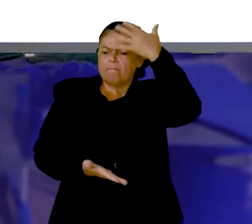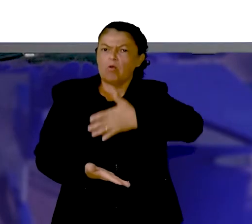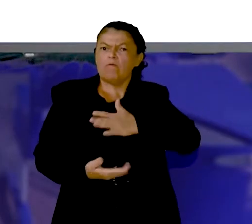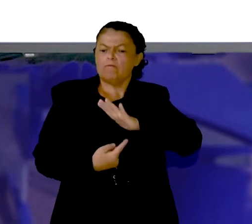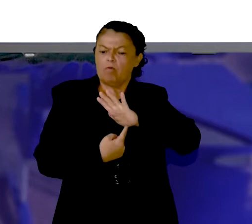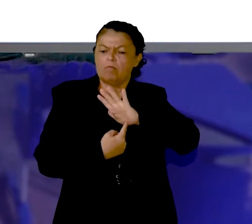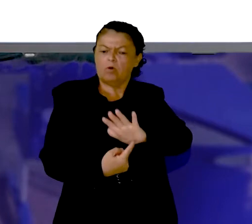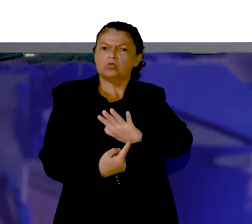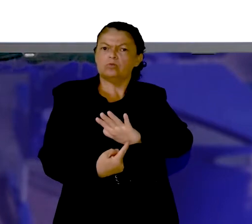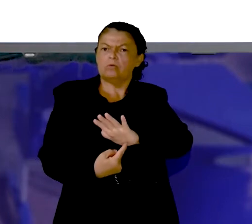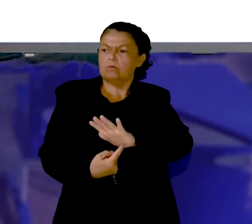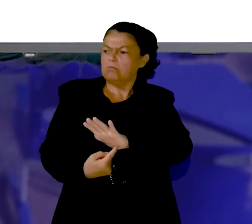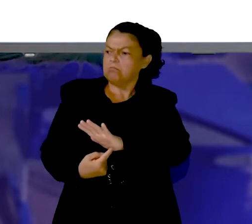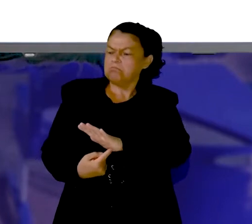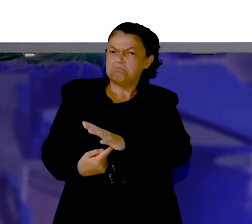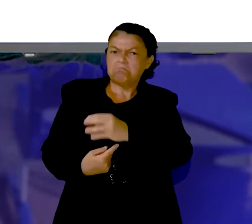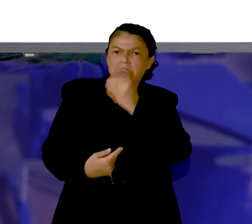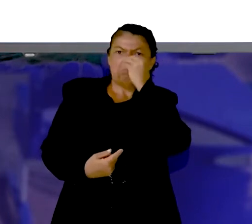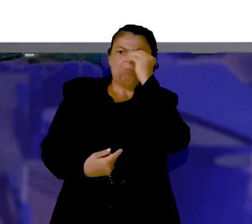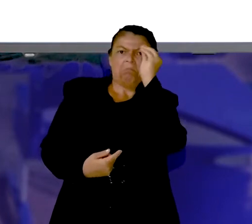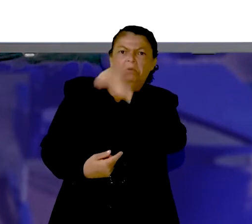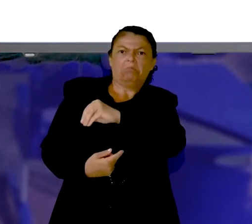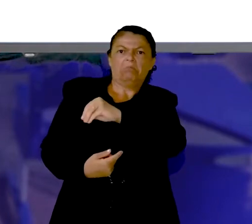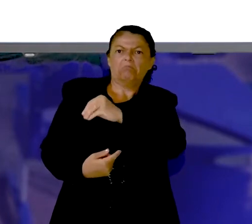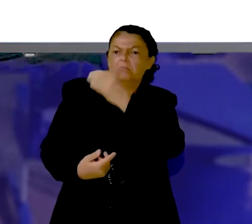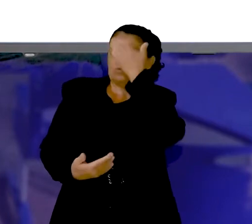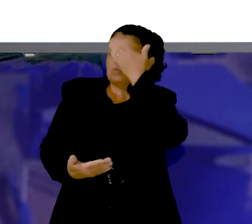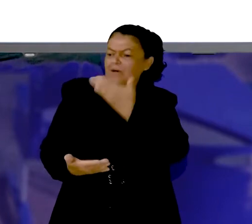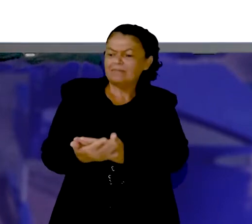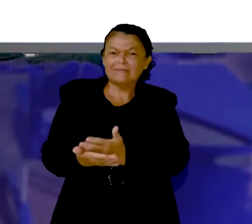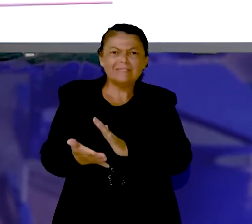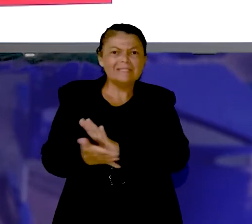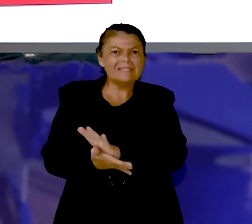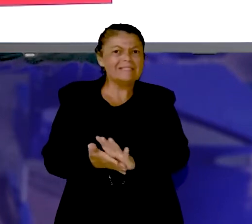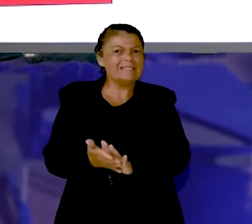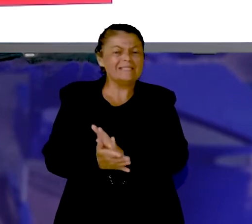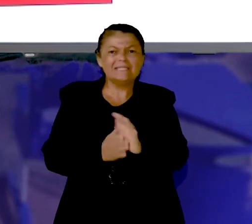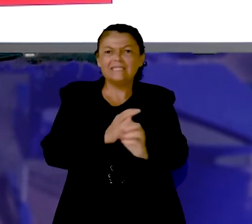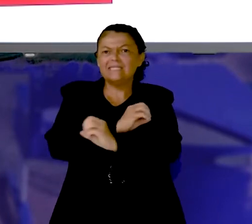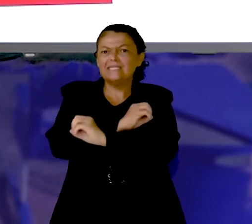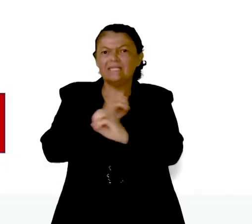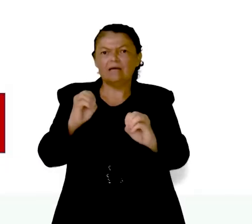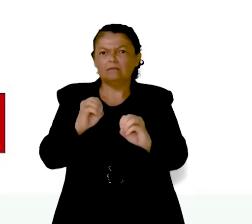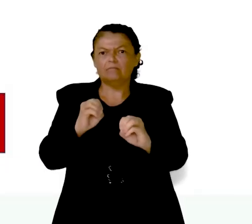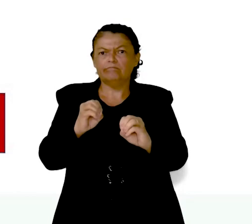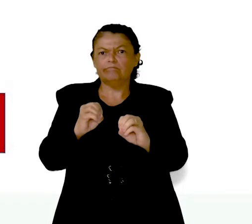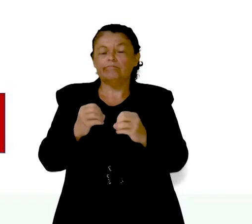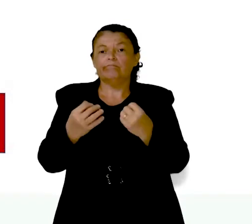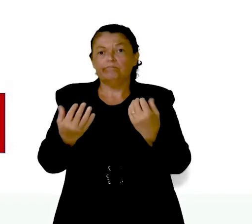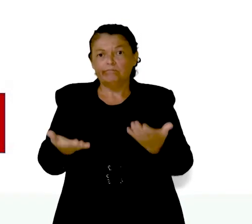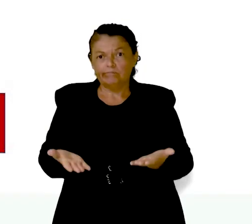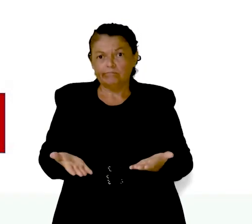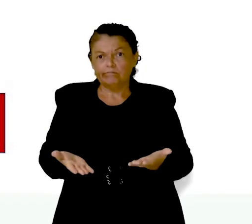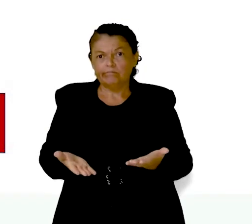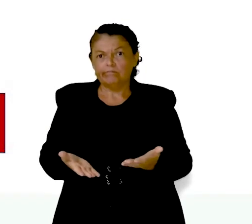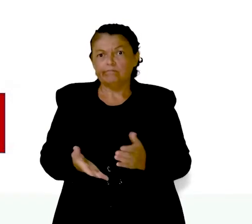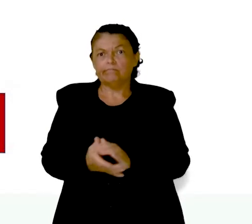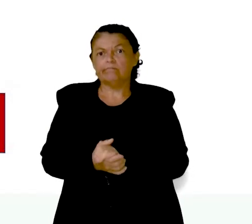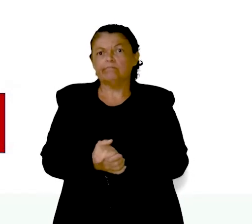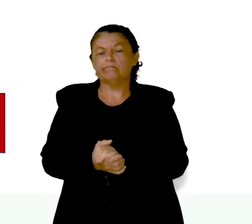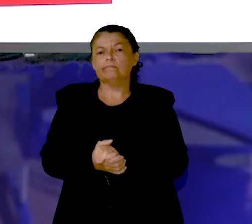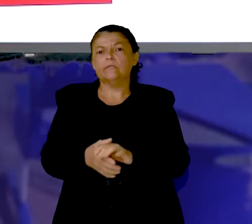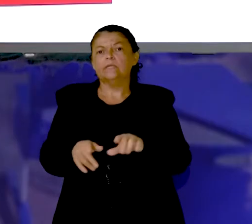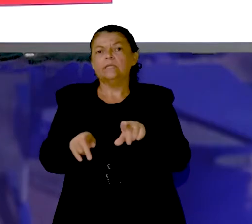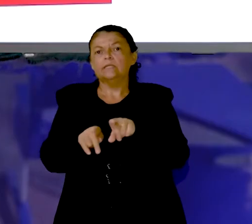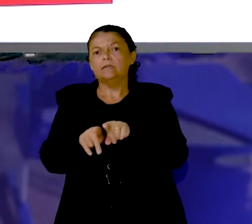critérios universais, que seja uma norma ou um preceito moral que vá trazer